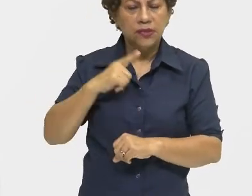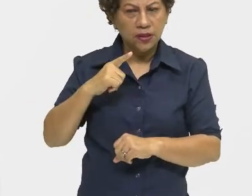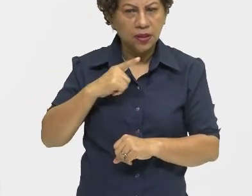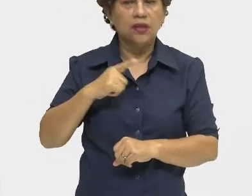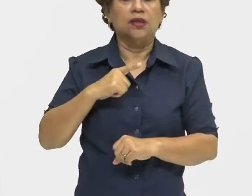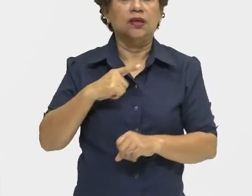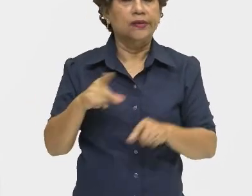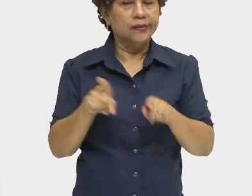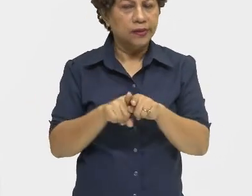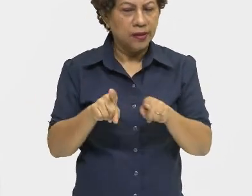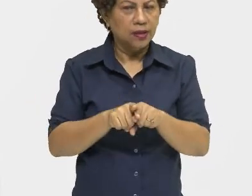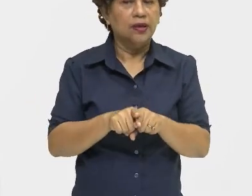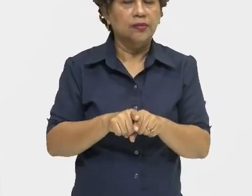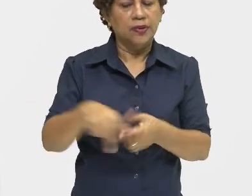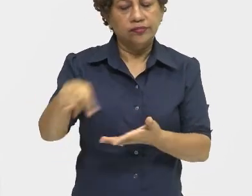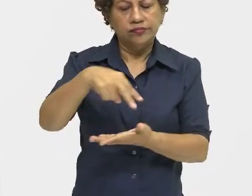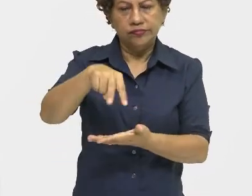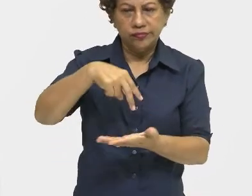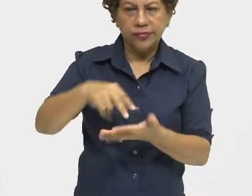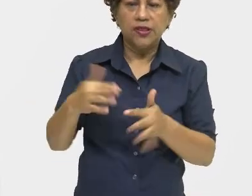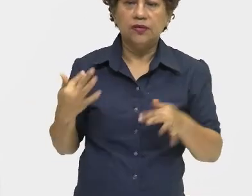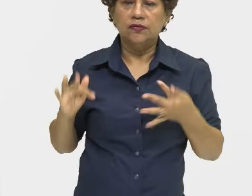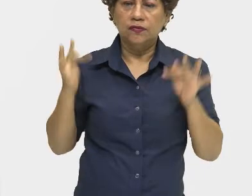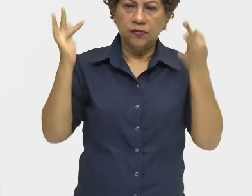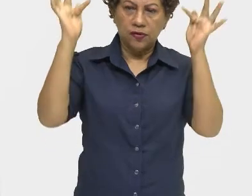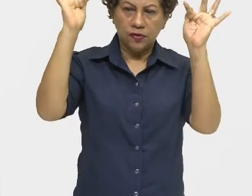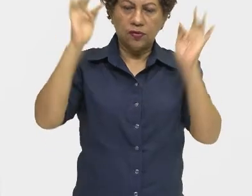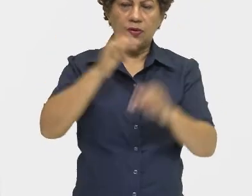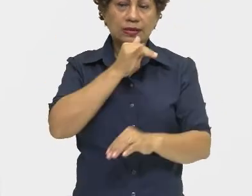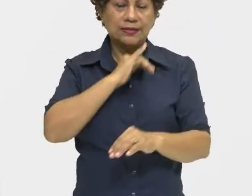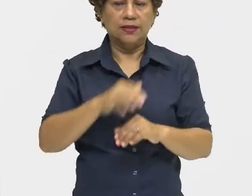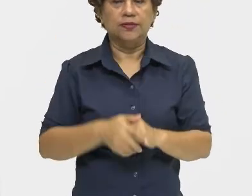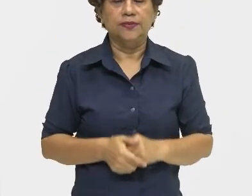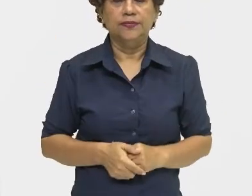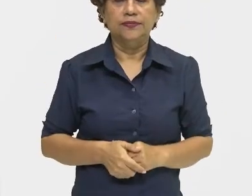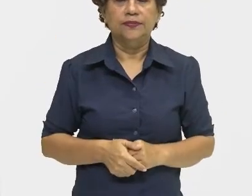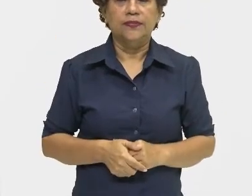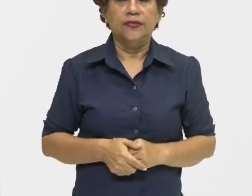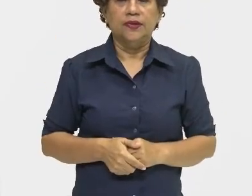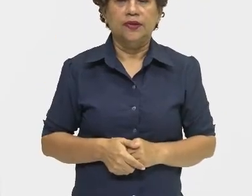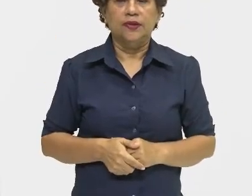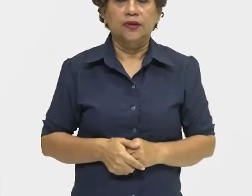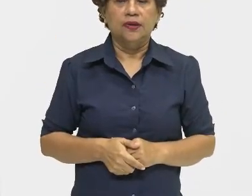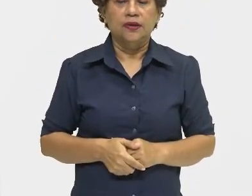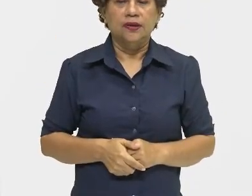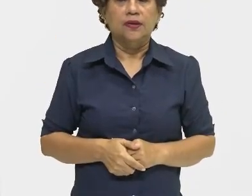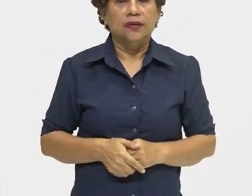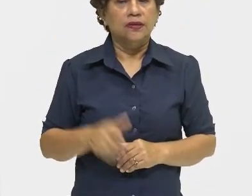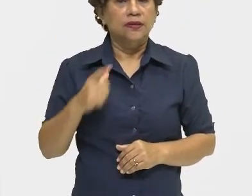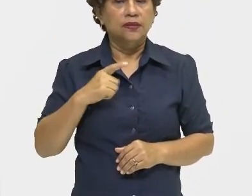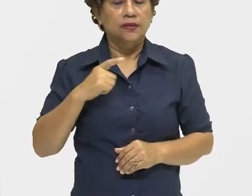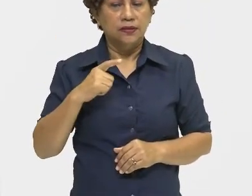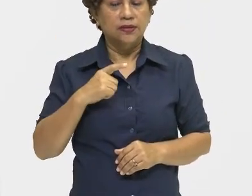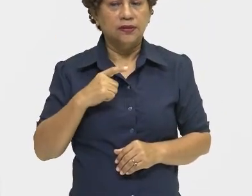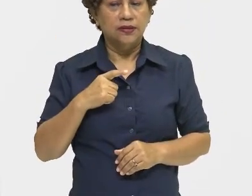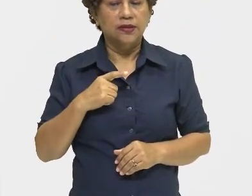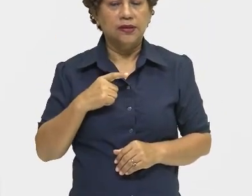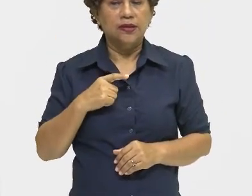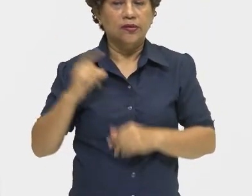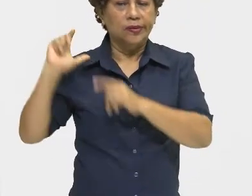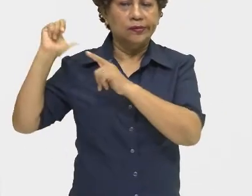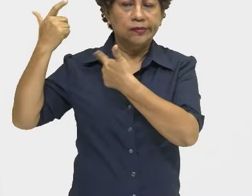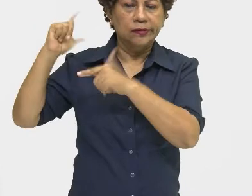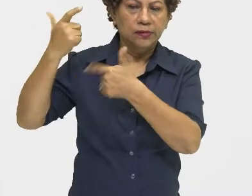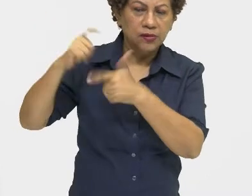populares, como as danças folclóricas, por exemplo. É relativamente recente, resultando do encontro de tradições